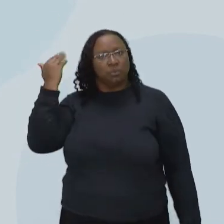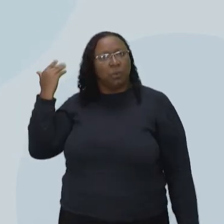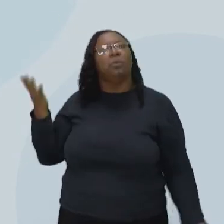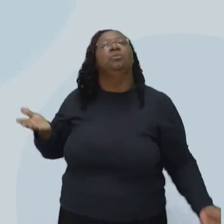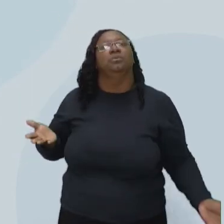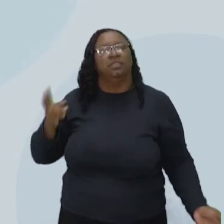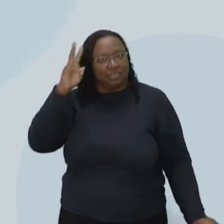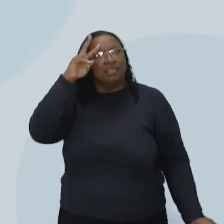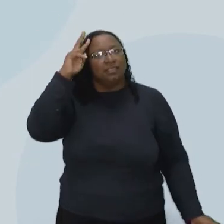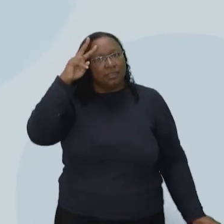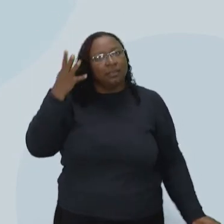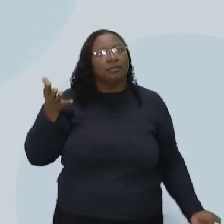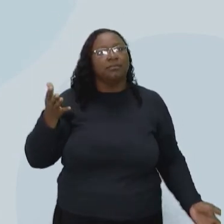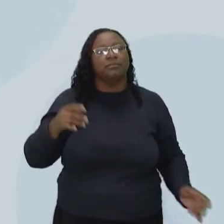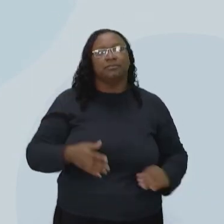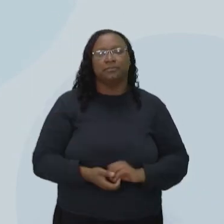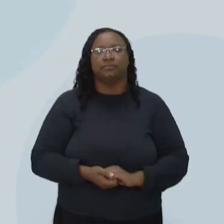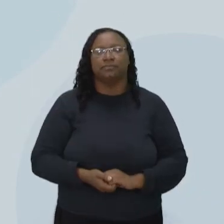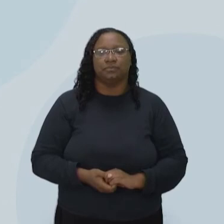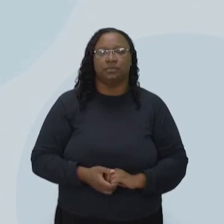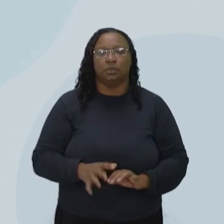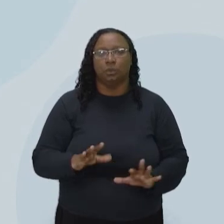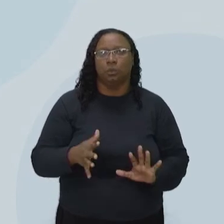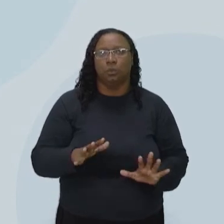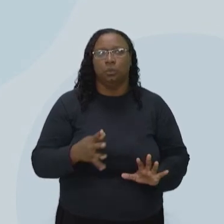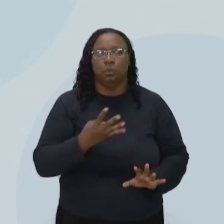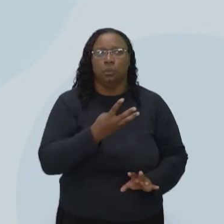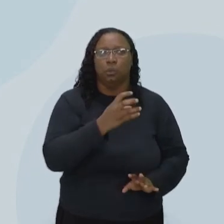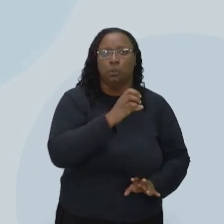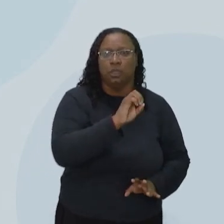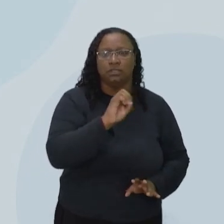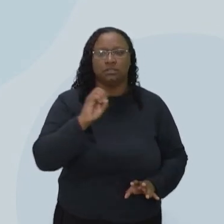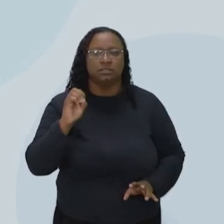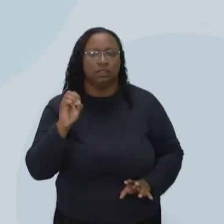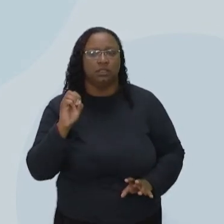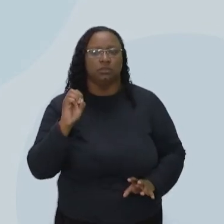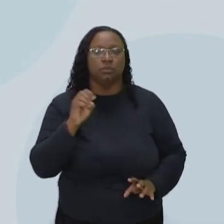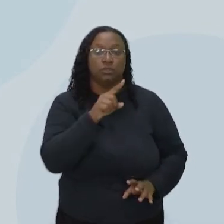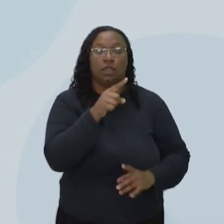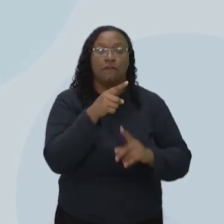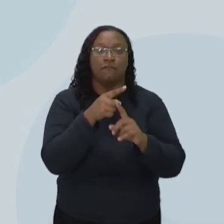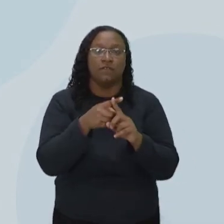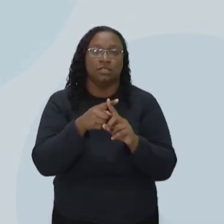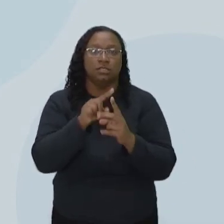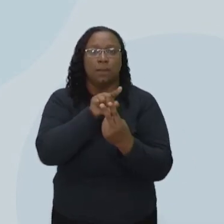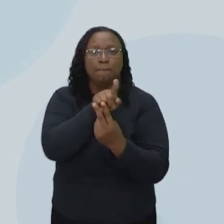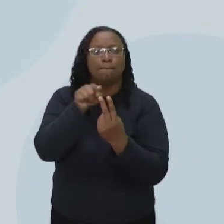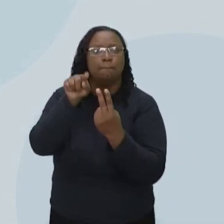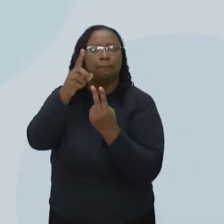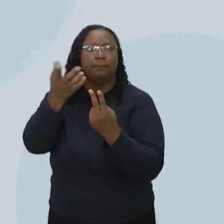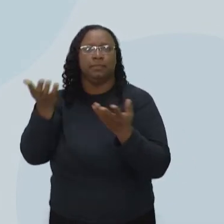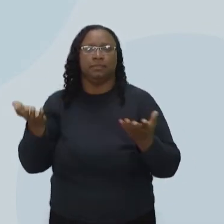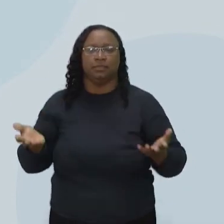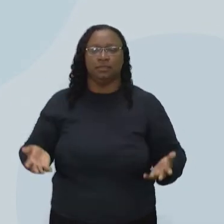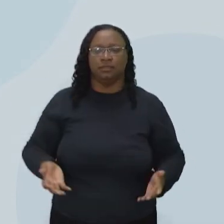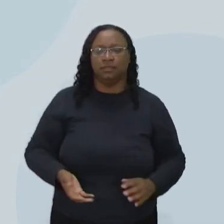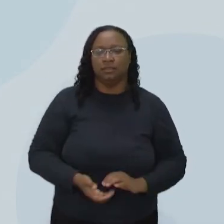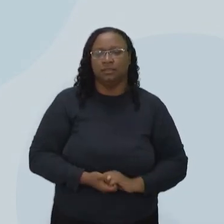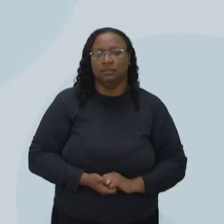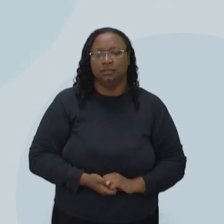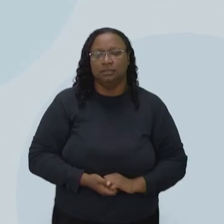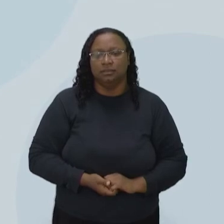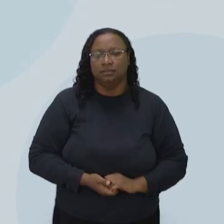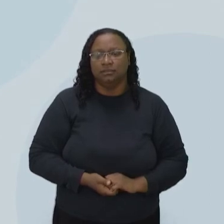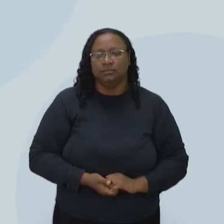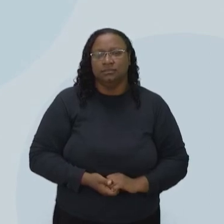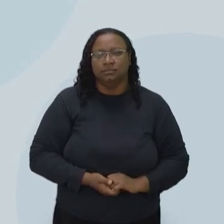gente calculou. Sabe quanto que vai dar? 400 vezes π aí, a gente fazendo as contas vai